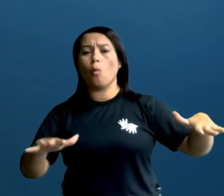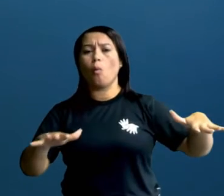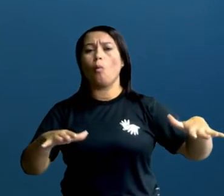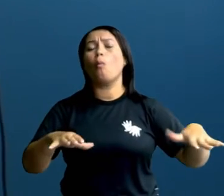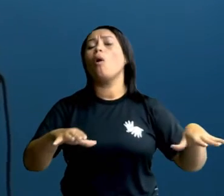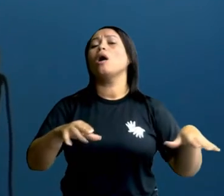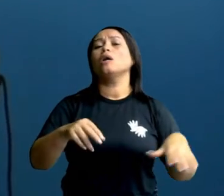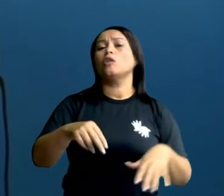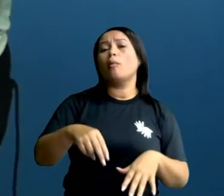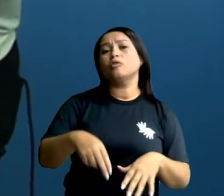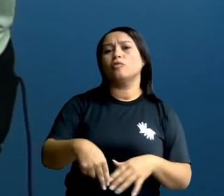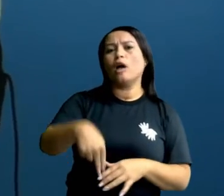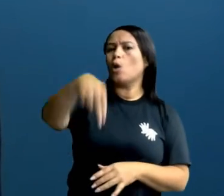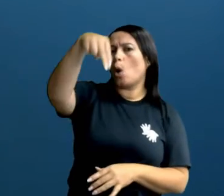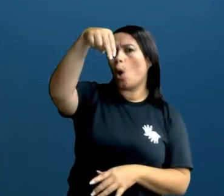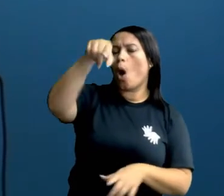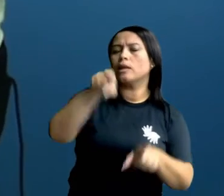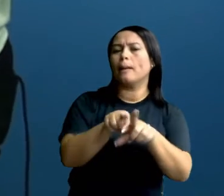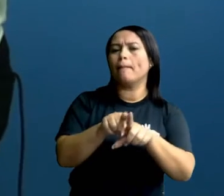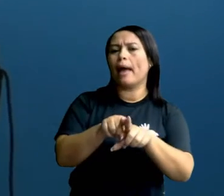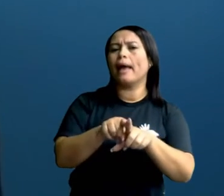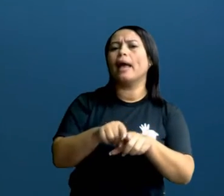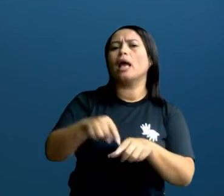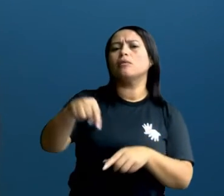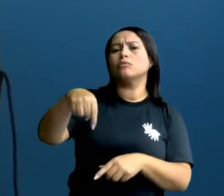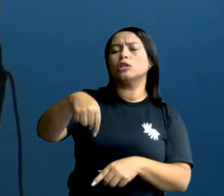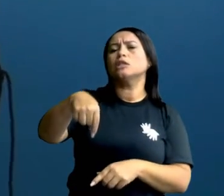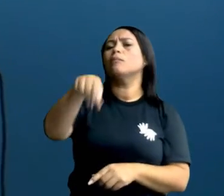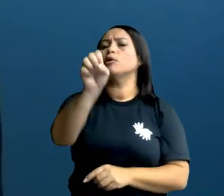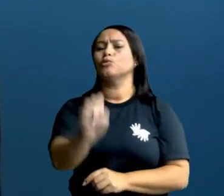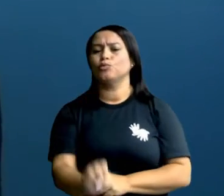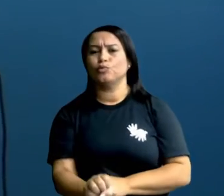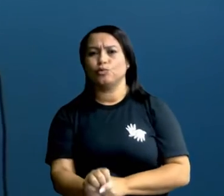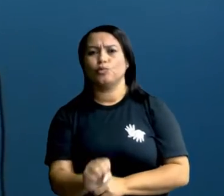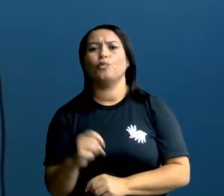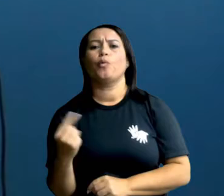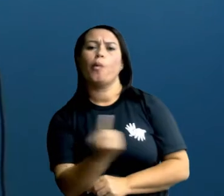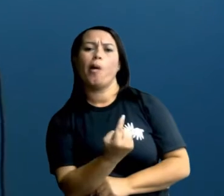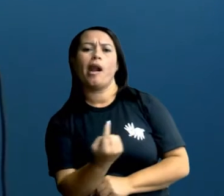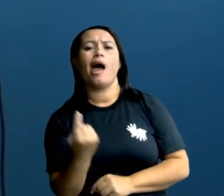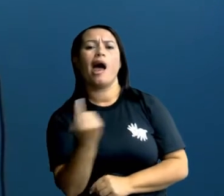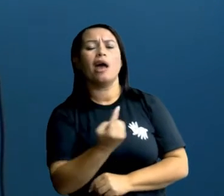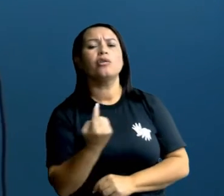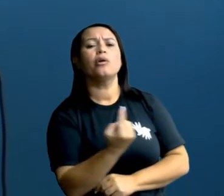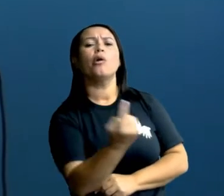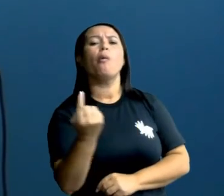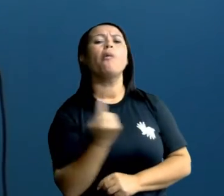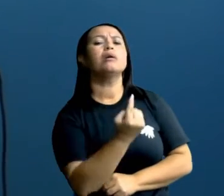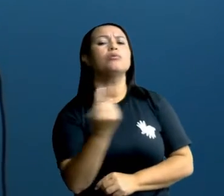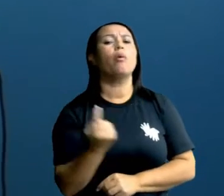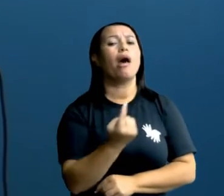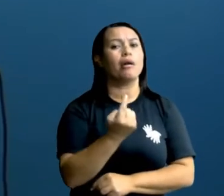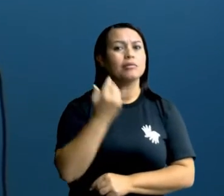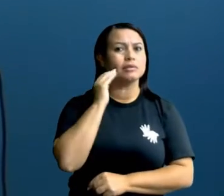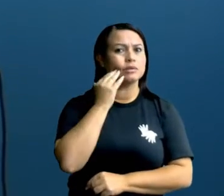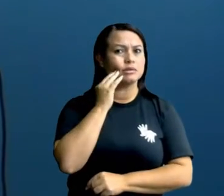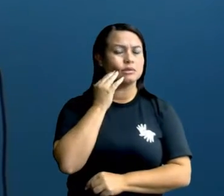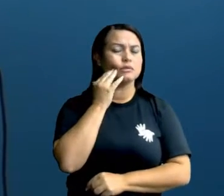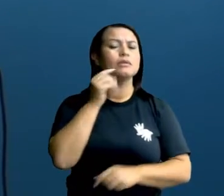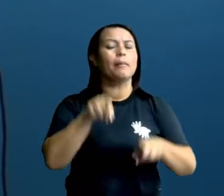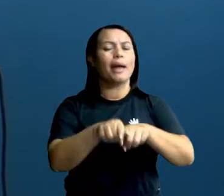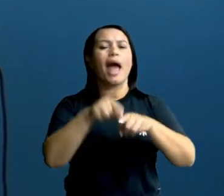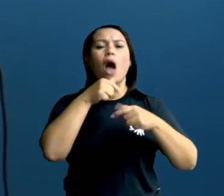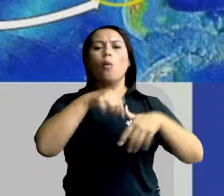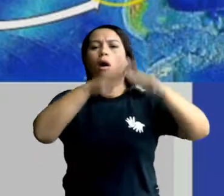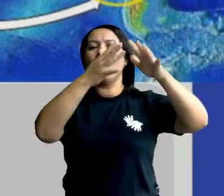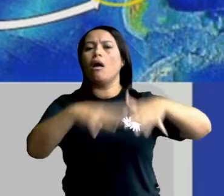segue um padrão horário, e no hemisfério sul um padrão anti-horário, e logicamente as correntes